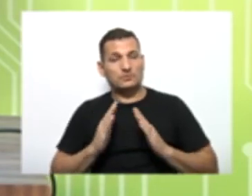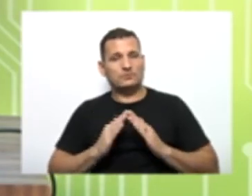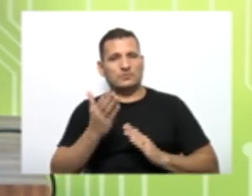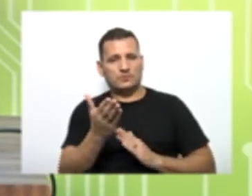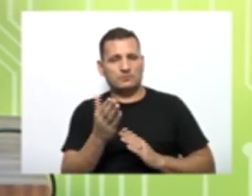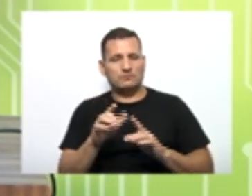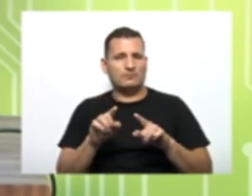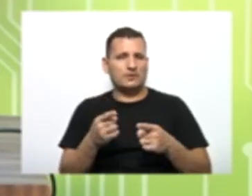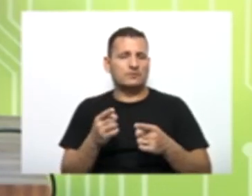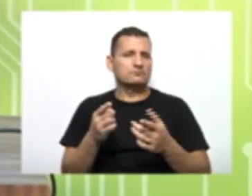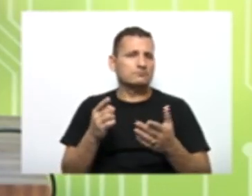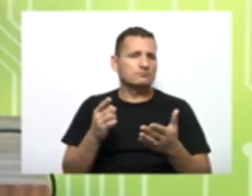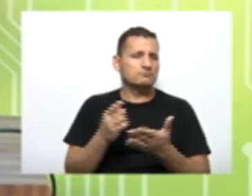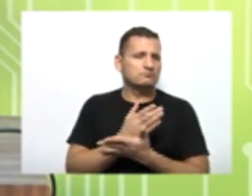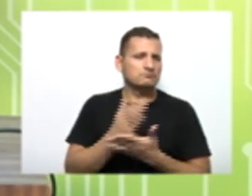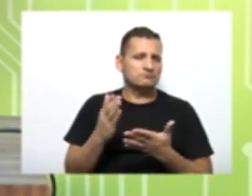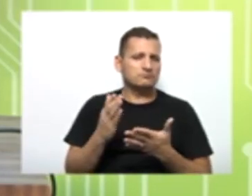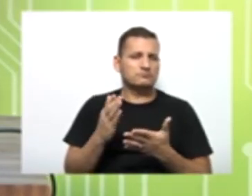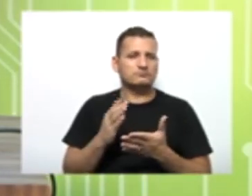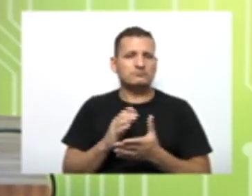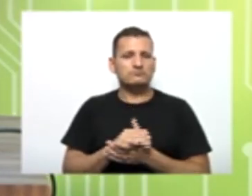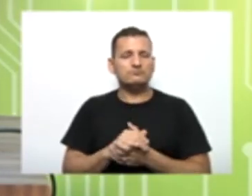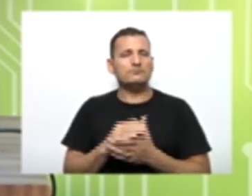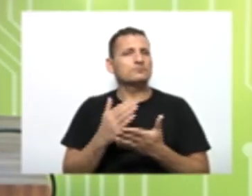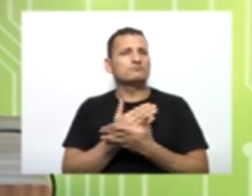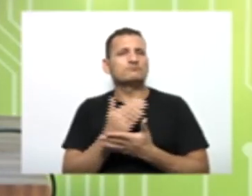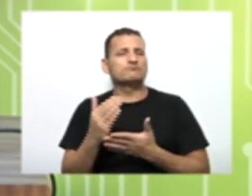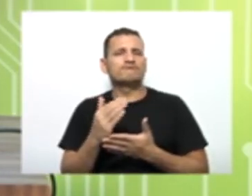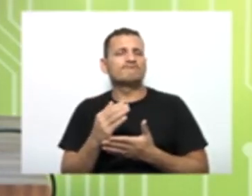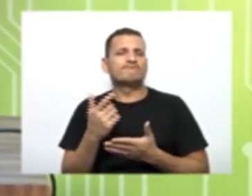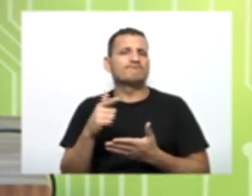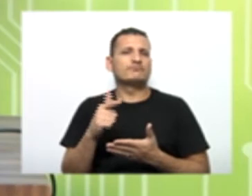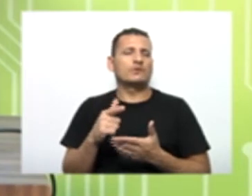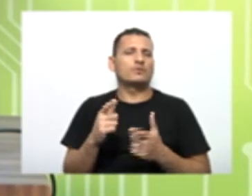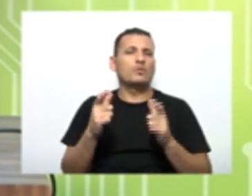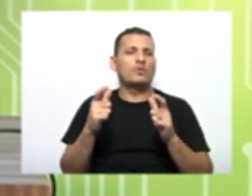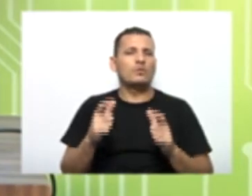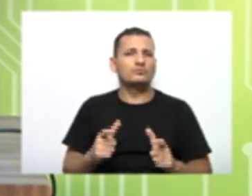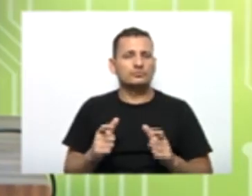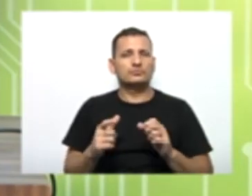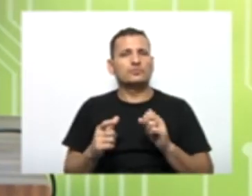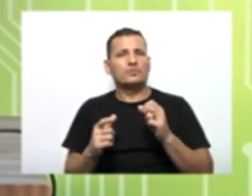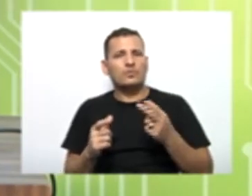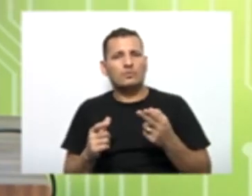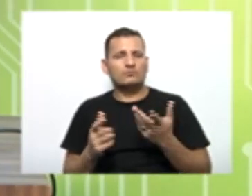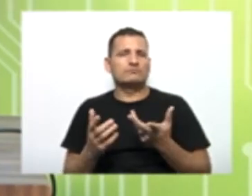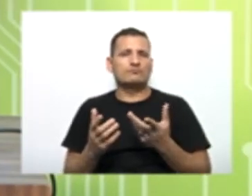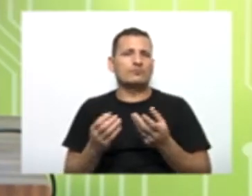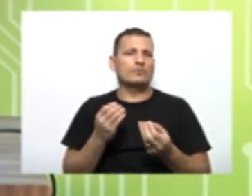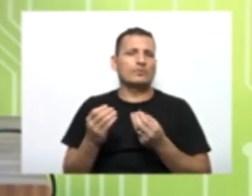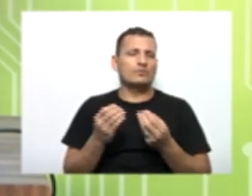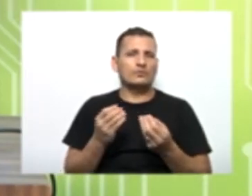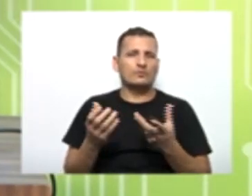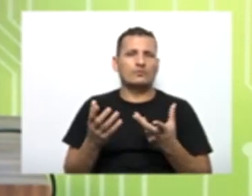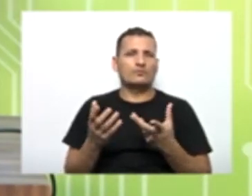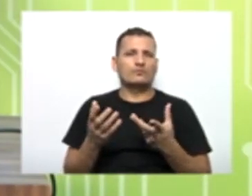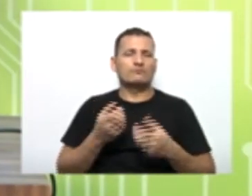muito presente até 1929, com a quebra da Bolsa de Valores de Nova York, mas